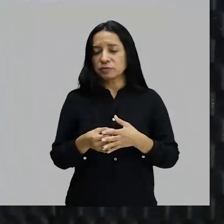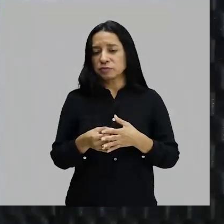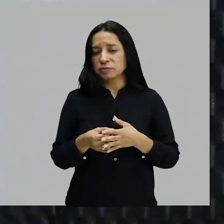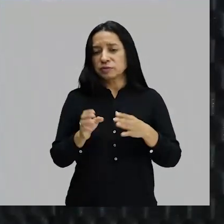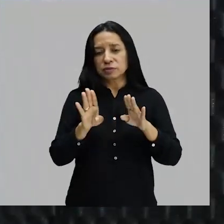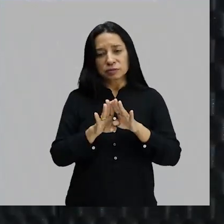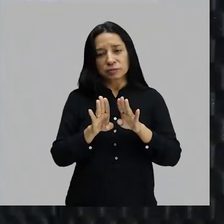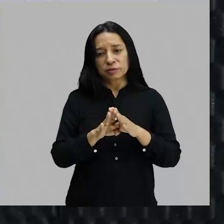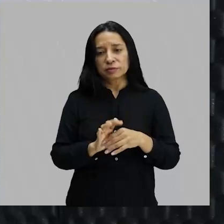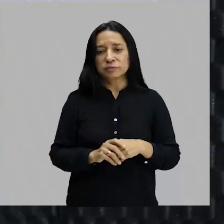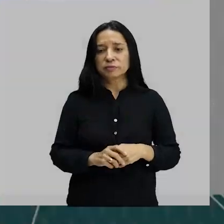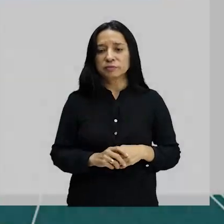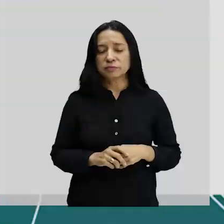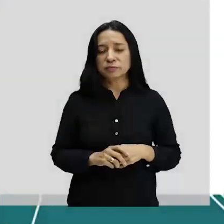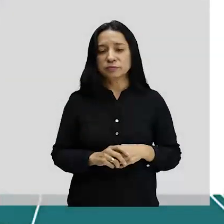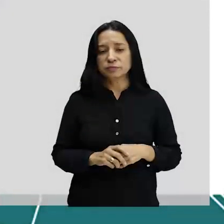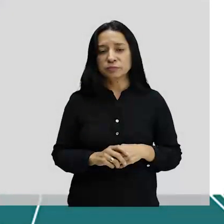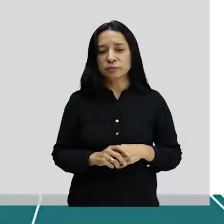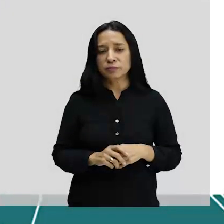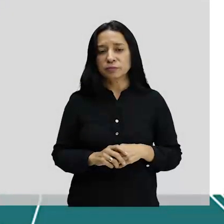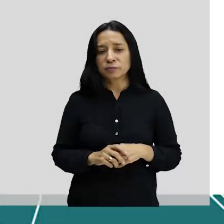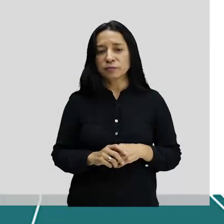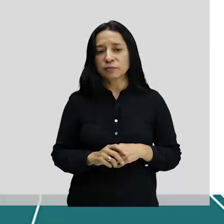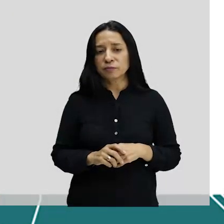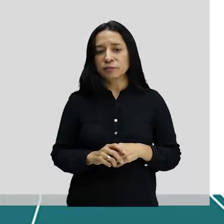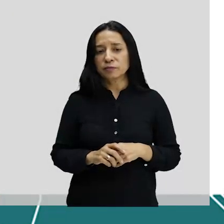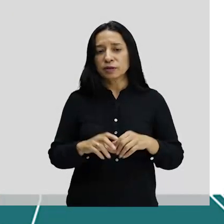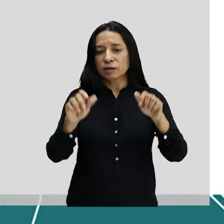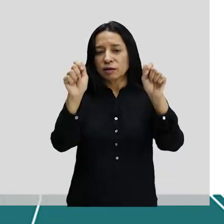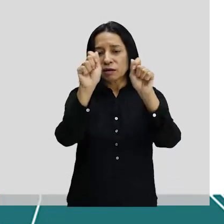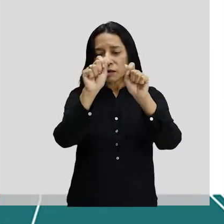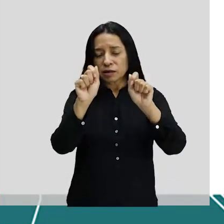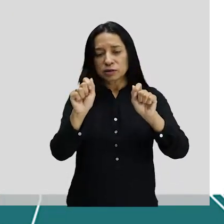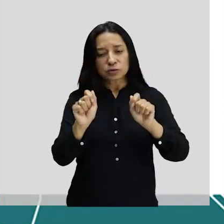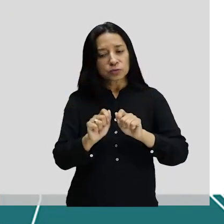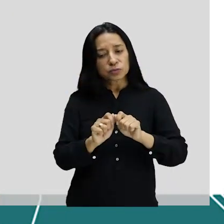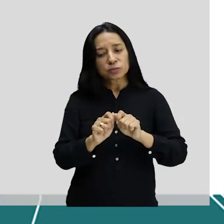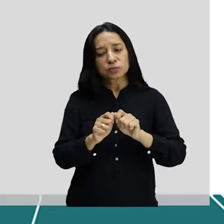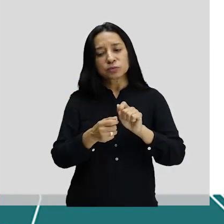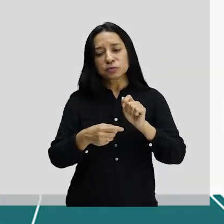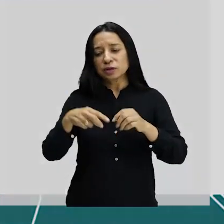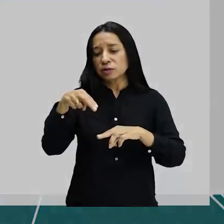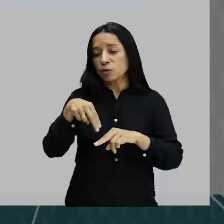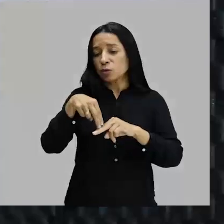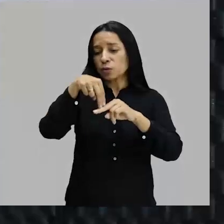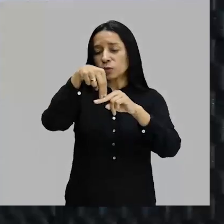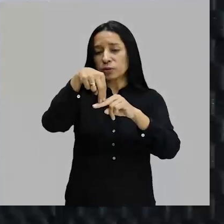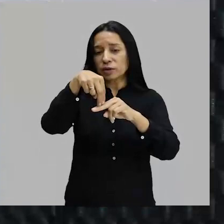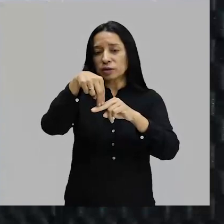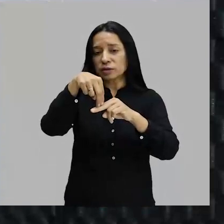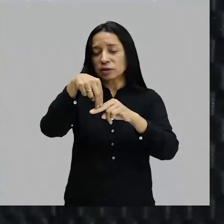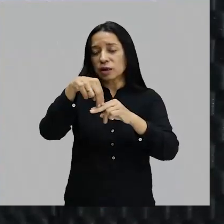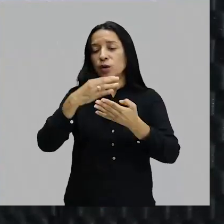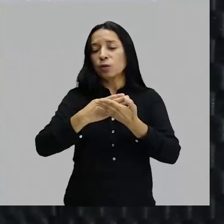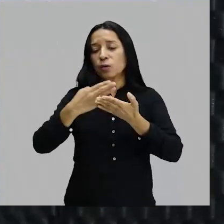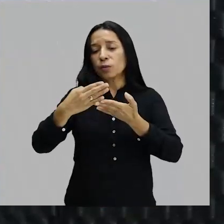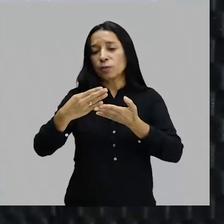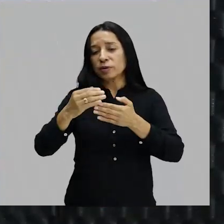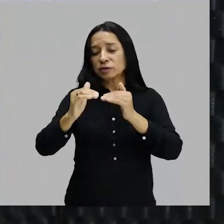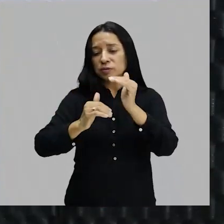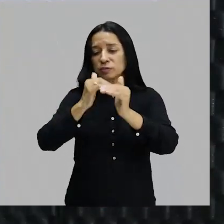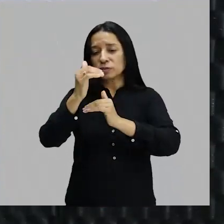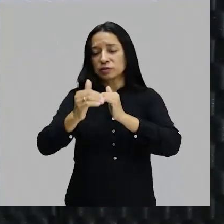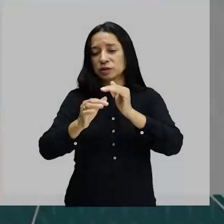Inês. E essa escultura que era colocada nas catacumbas, ela começa por um processo simplório e passa